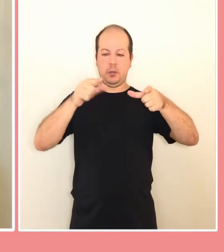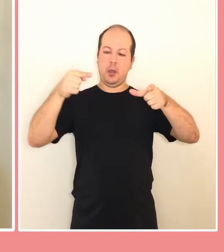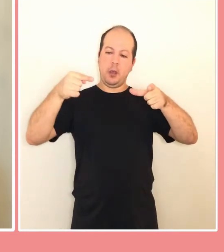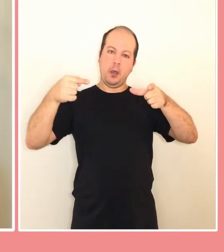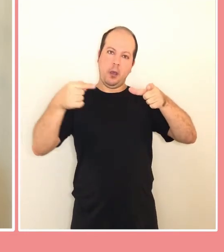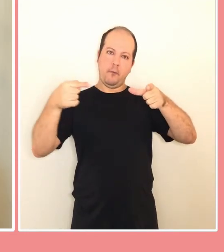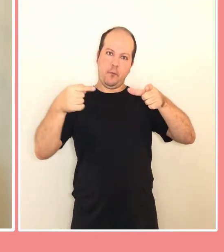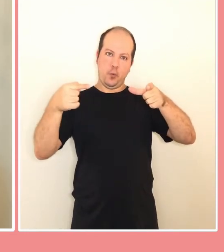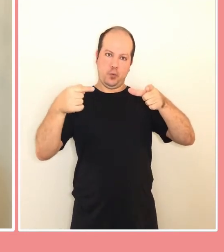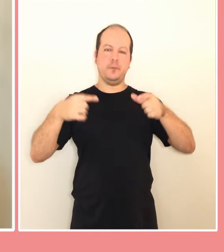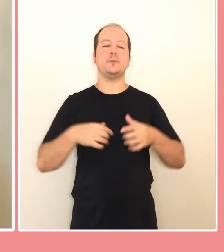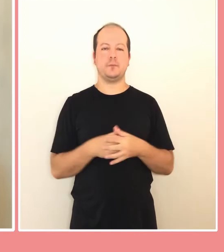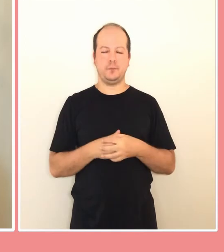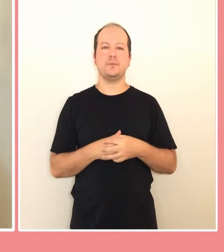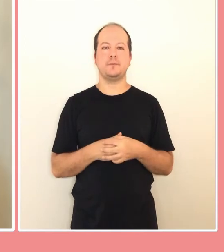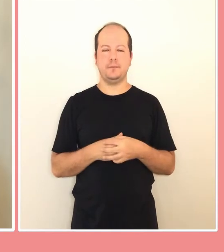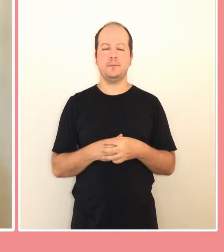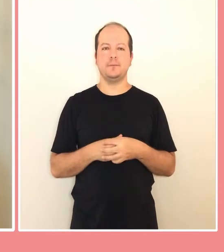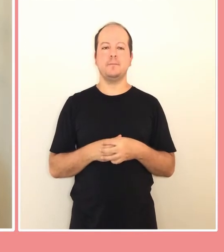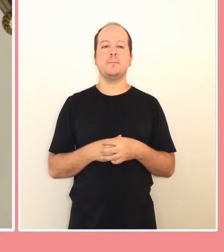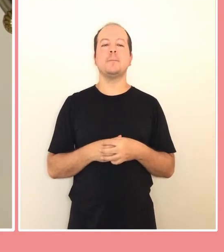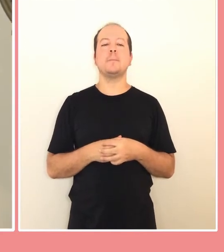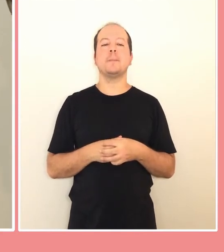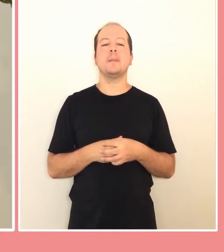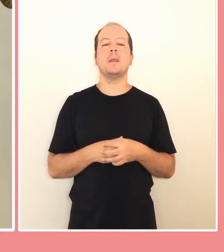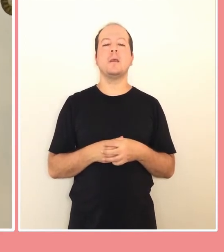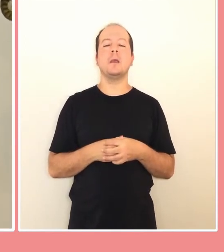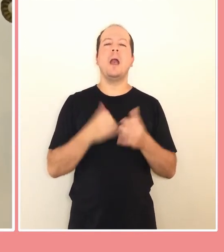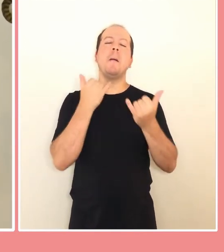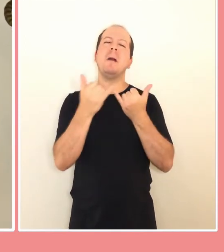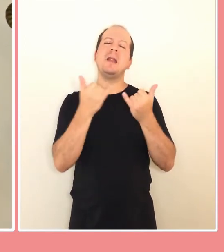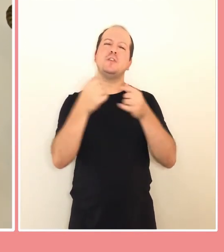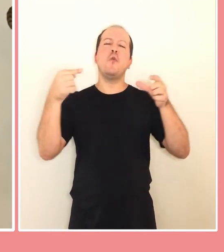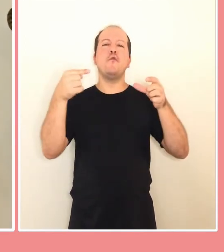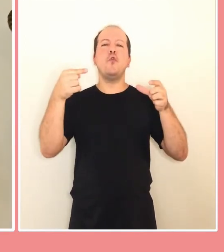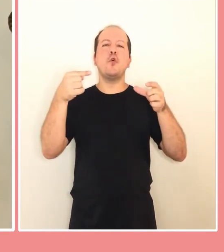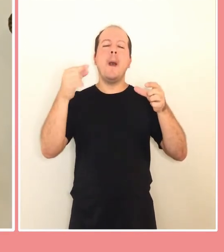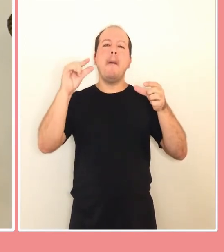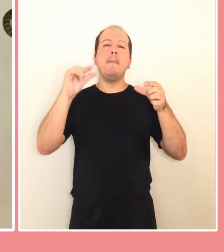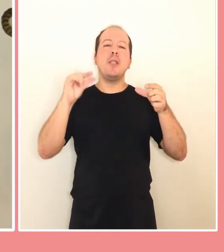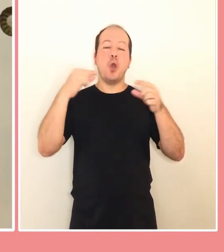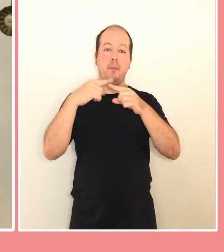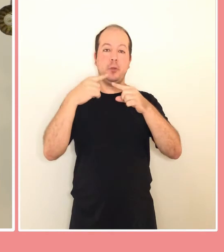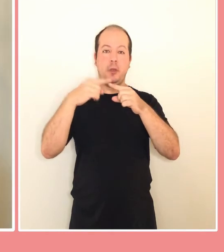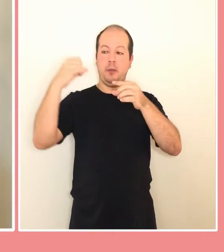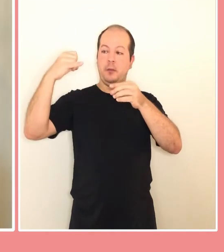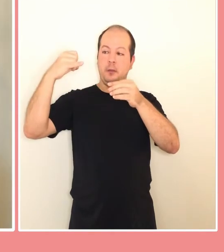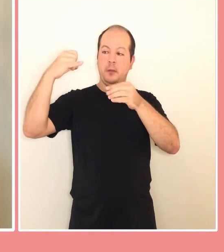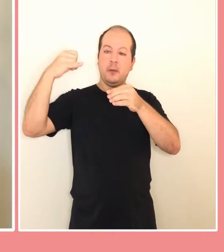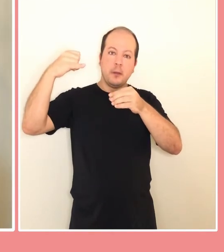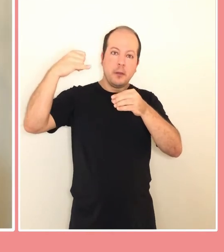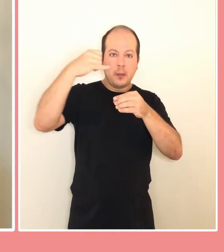caso aqui, eu já fiz um furinho. O furo deve ser ligeiramente menor do que o diâmetro da mangueira.